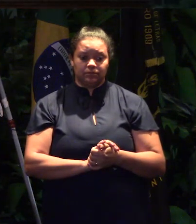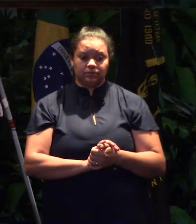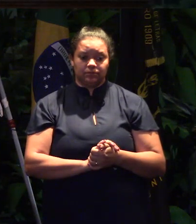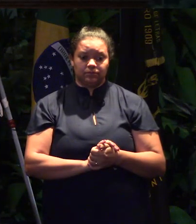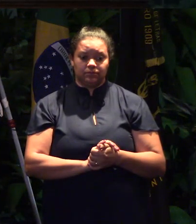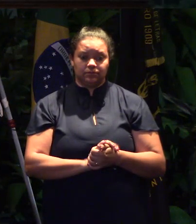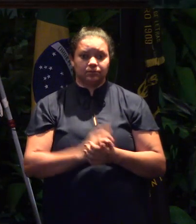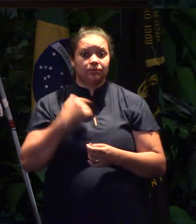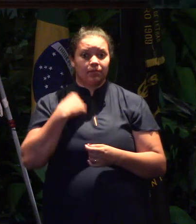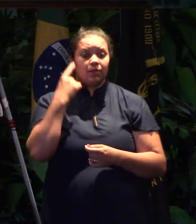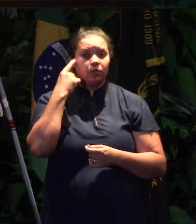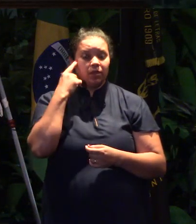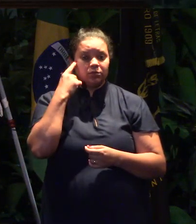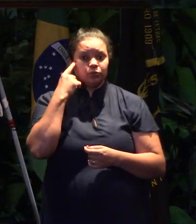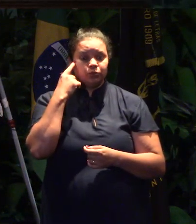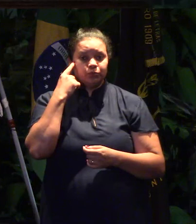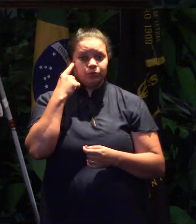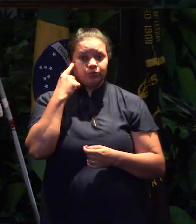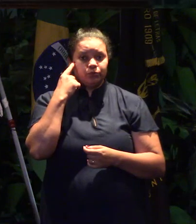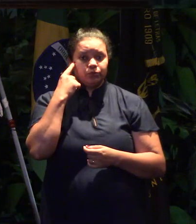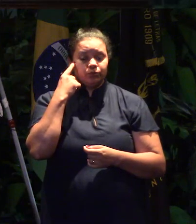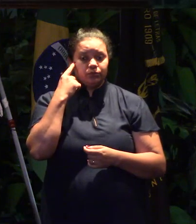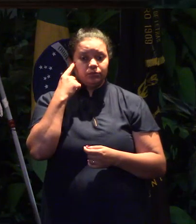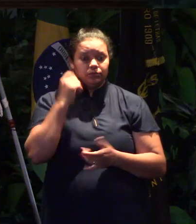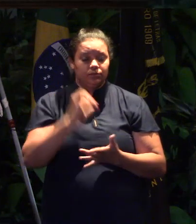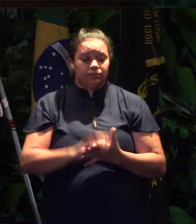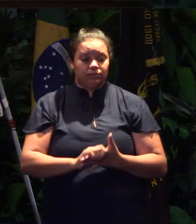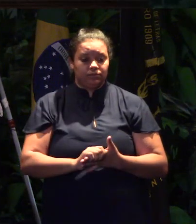O que eu acho mesmo assim, é que